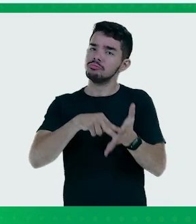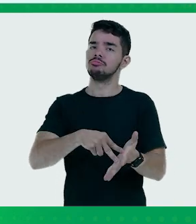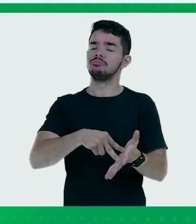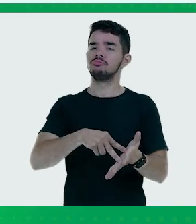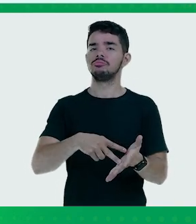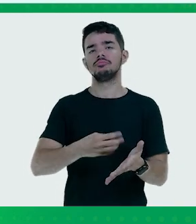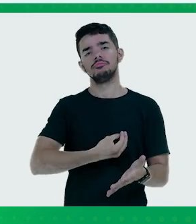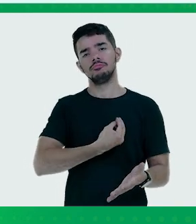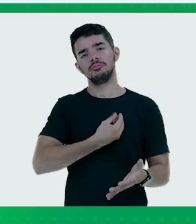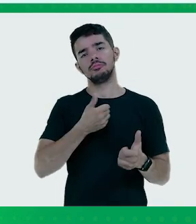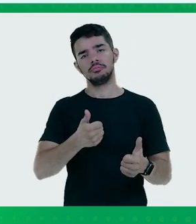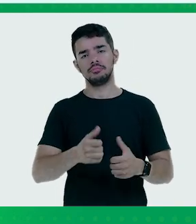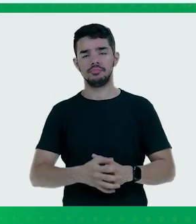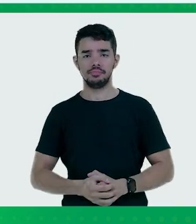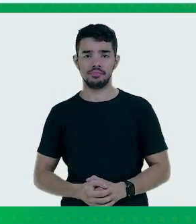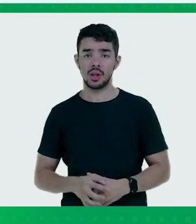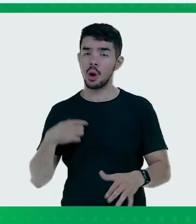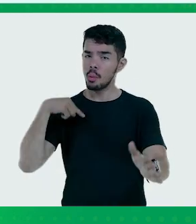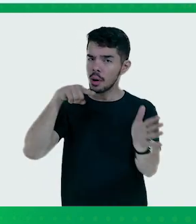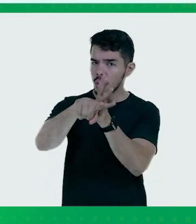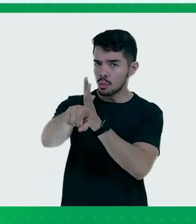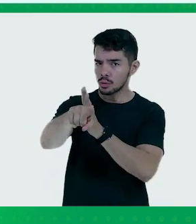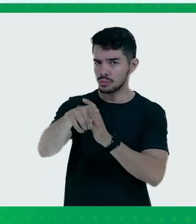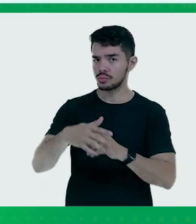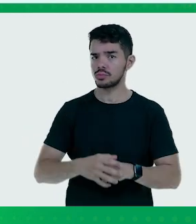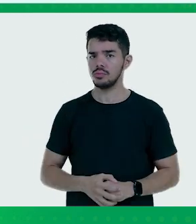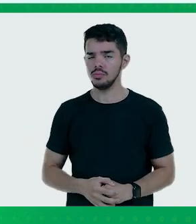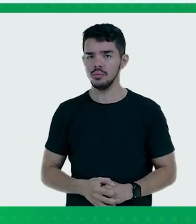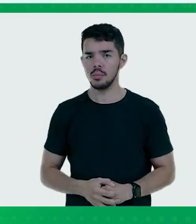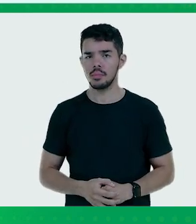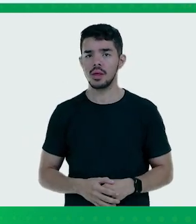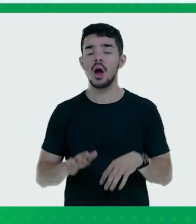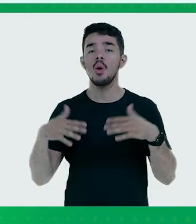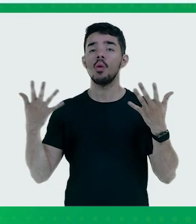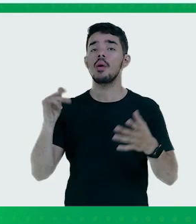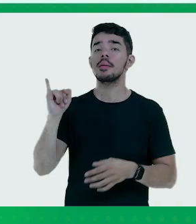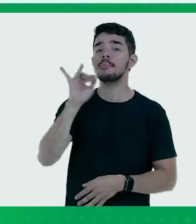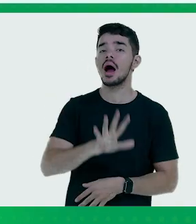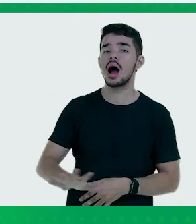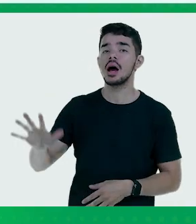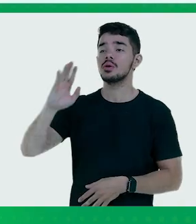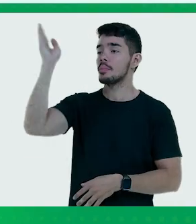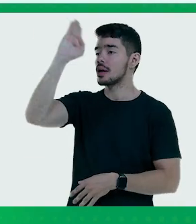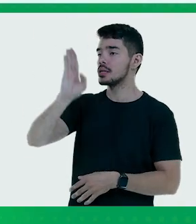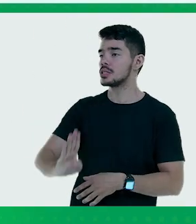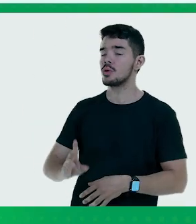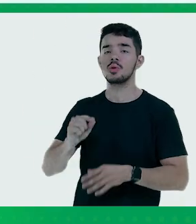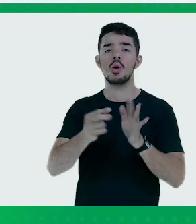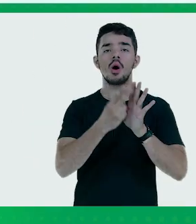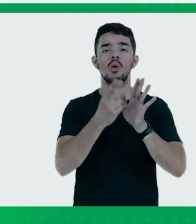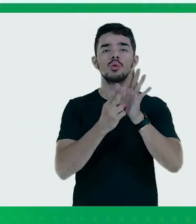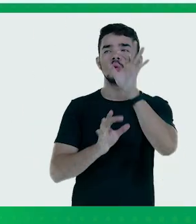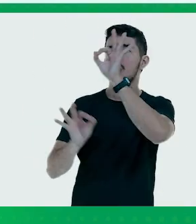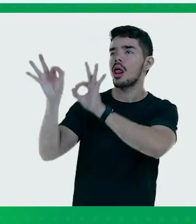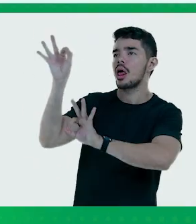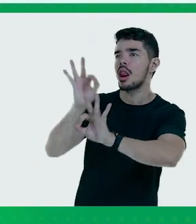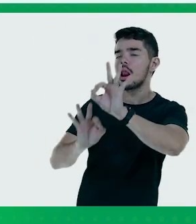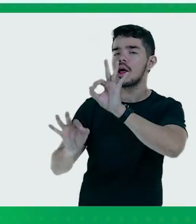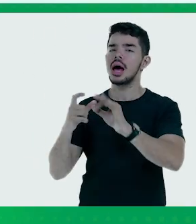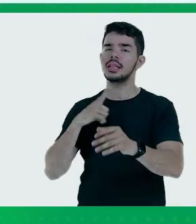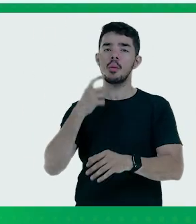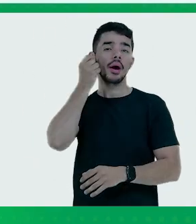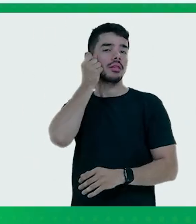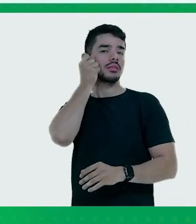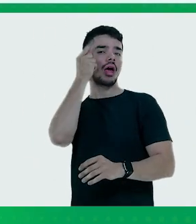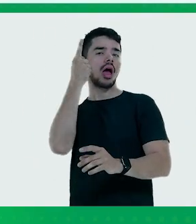para vocês, né? Qual é a imagem do Brasil que o autor constrói? Há uma